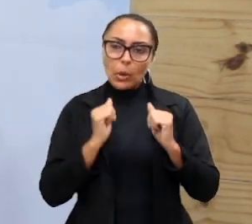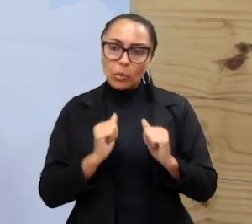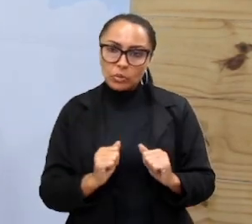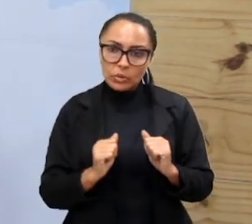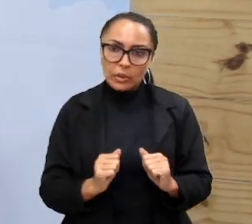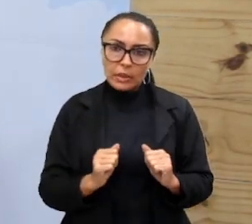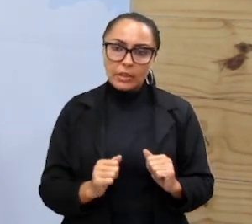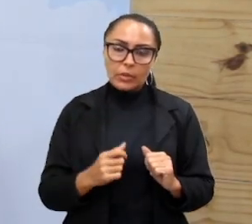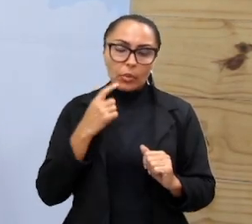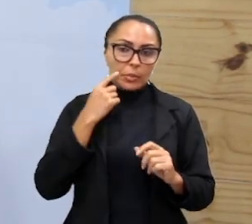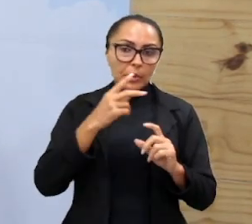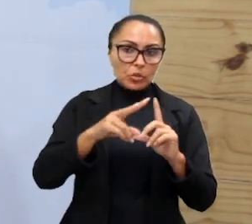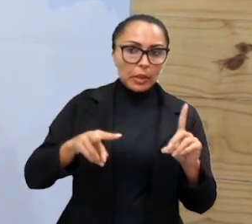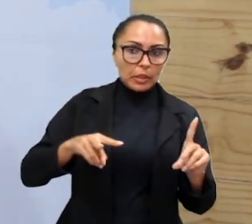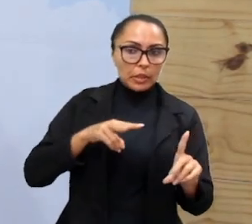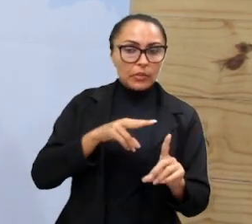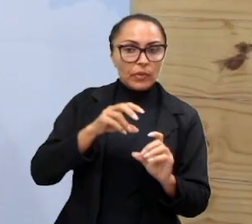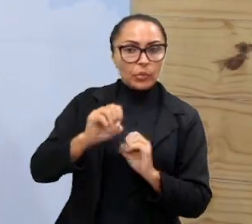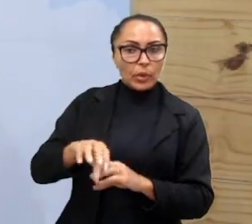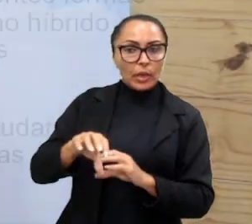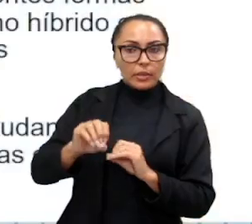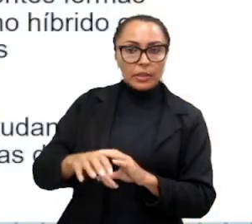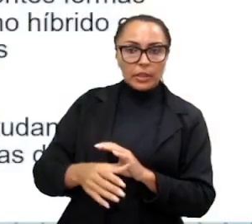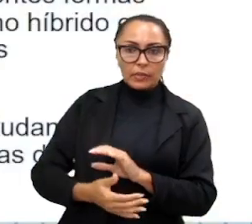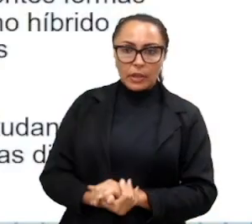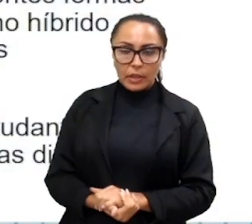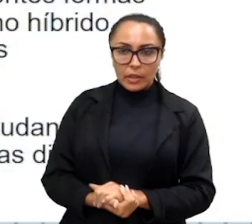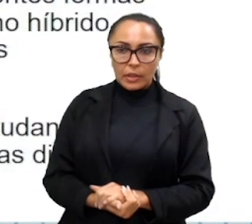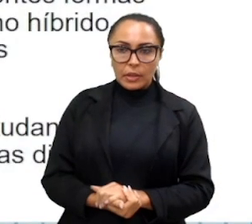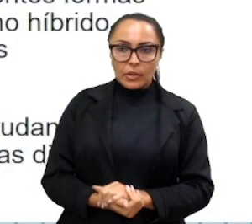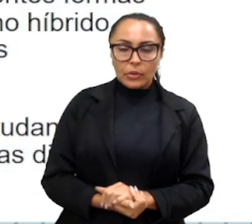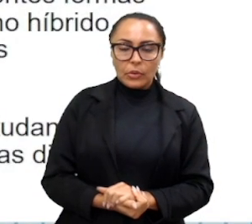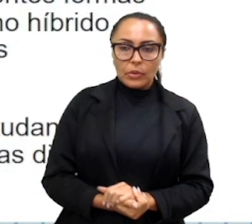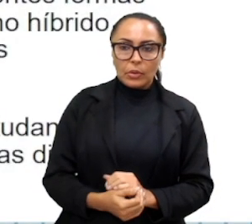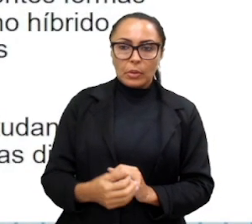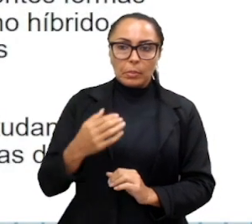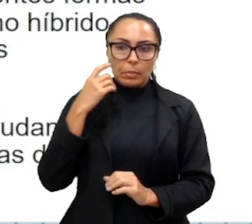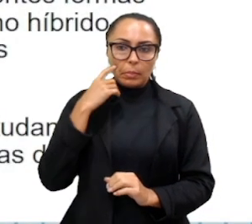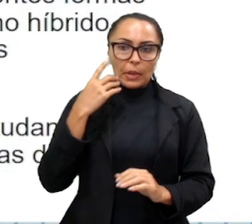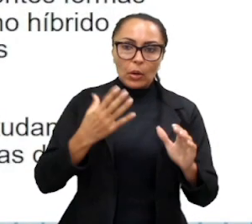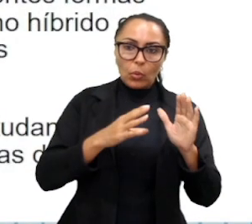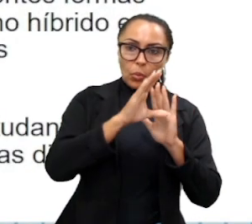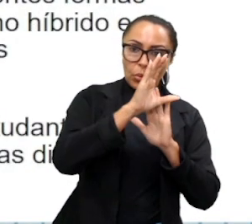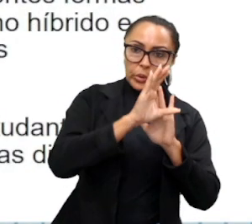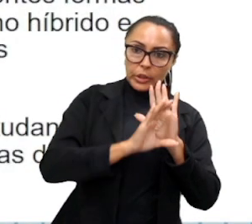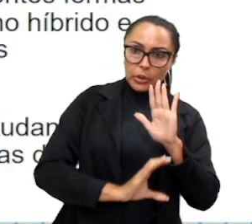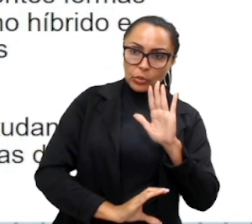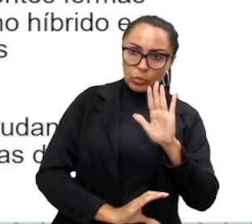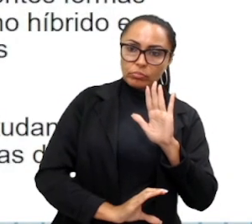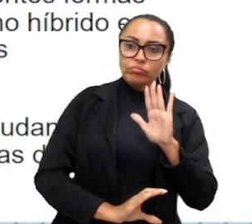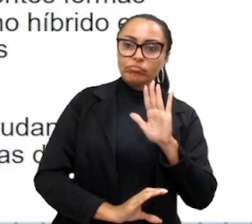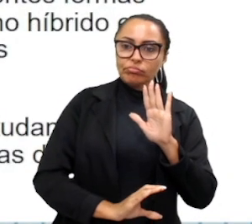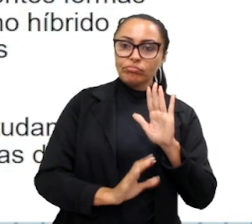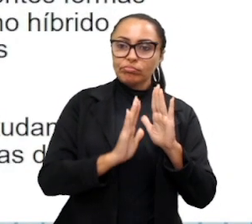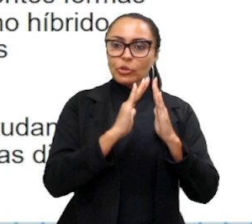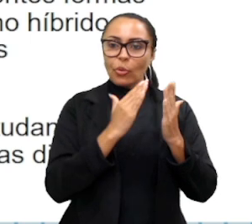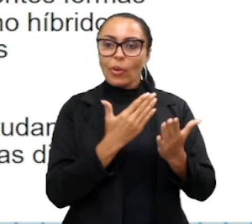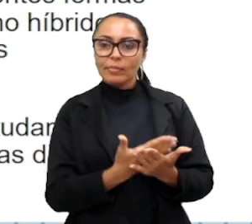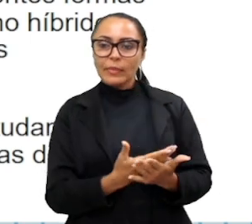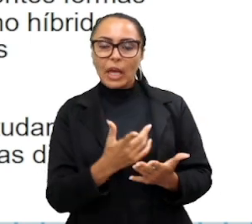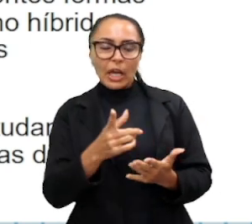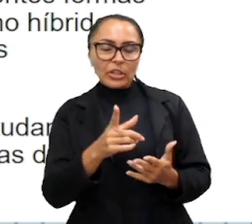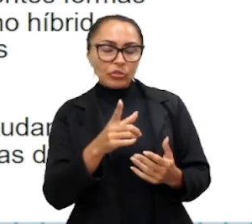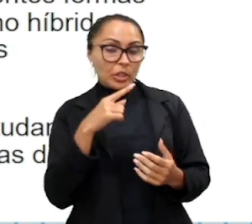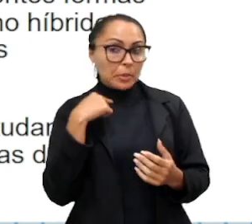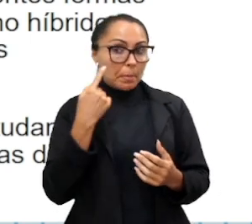essa perspectiva educativa da mídia para o currículo escolar? É isso que a gente tem pensado e é isso